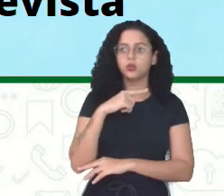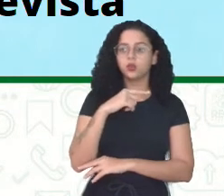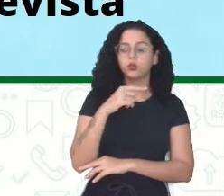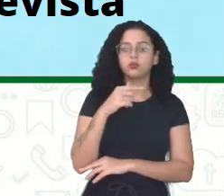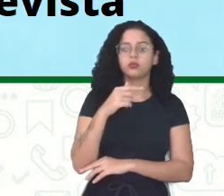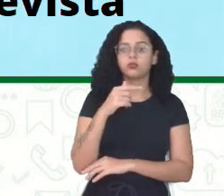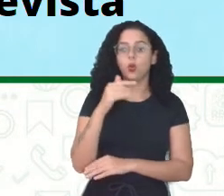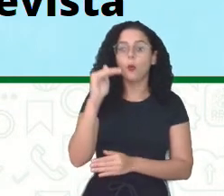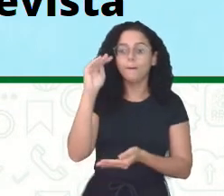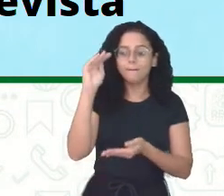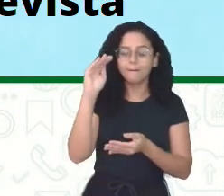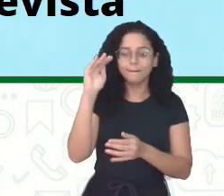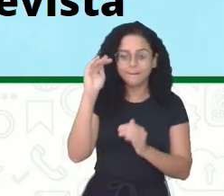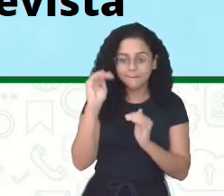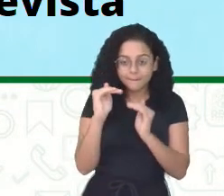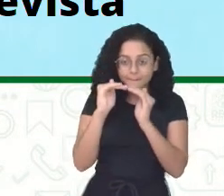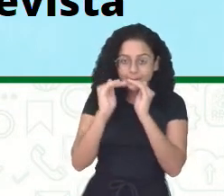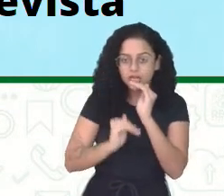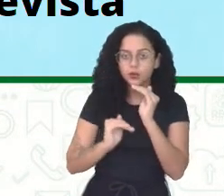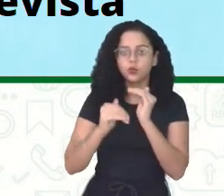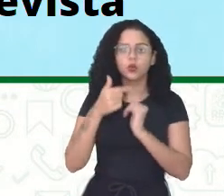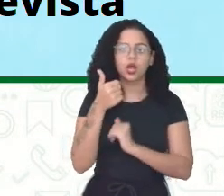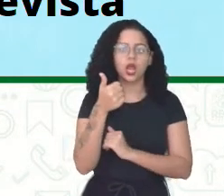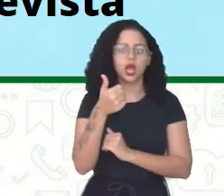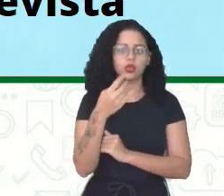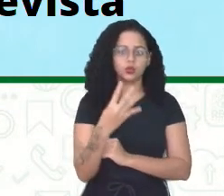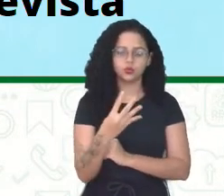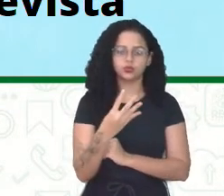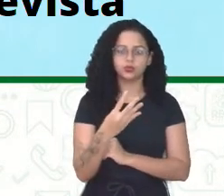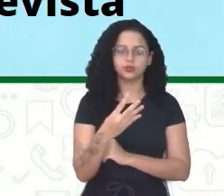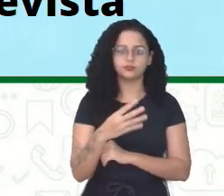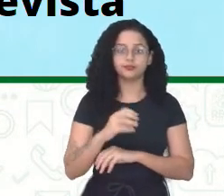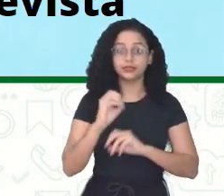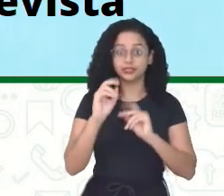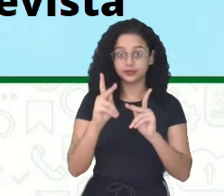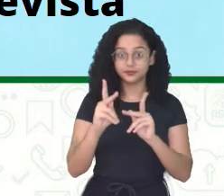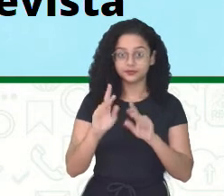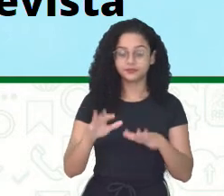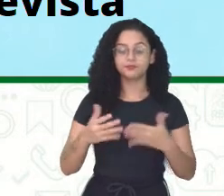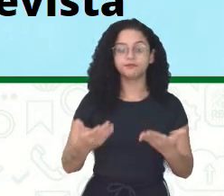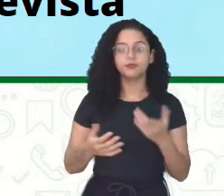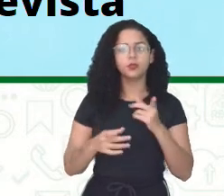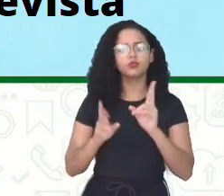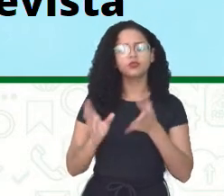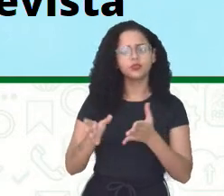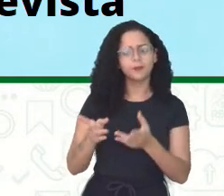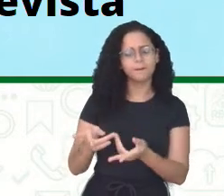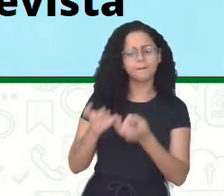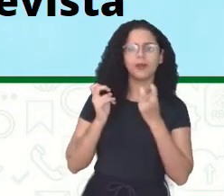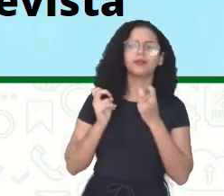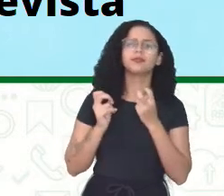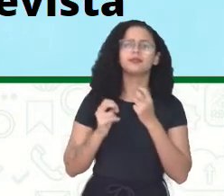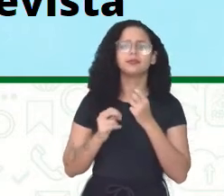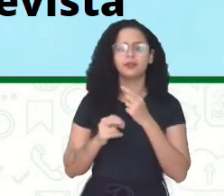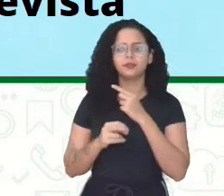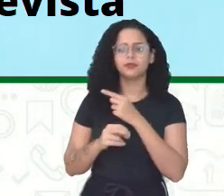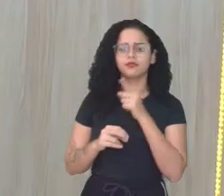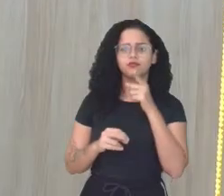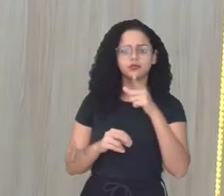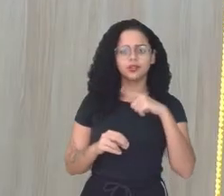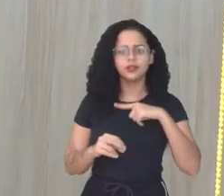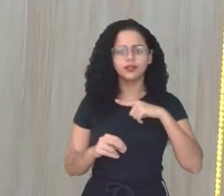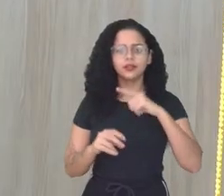14 seria a mínima, tá certo? Então, você já percebe que você